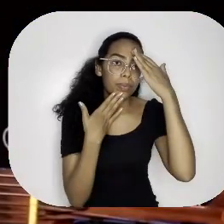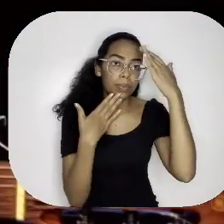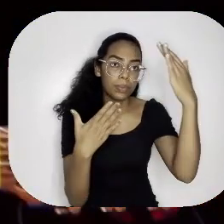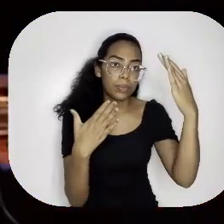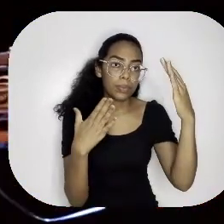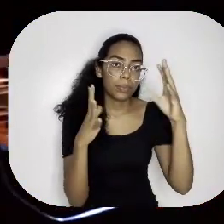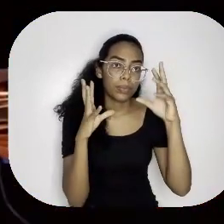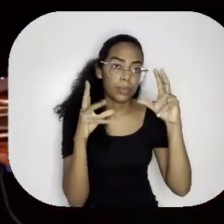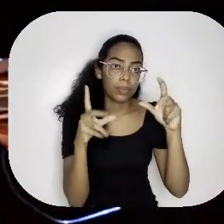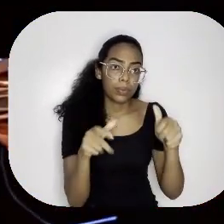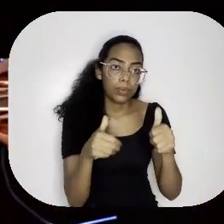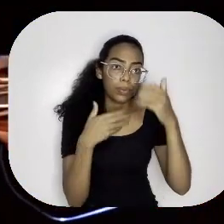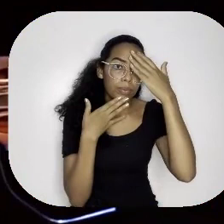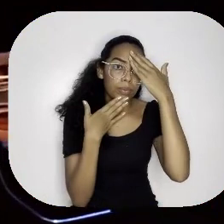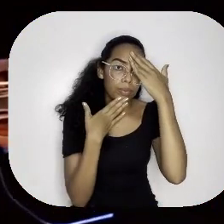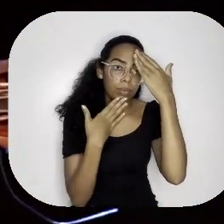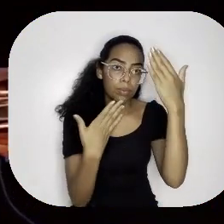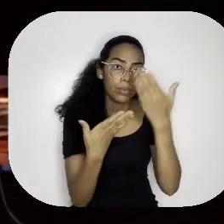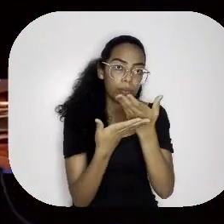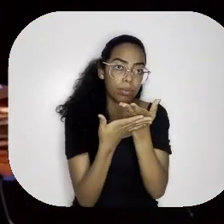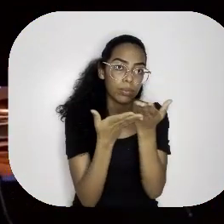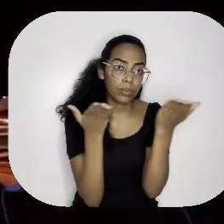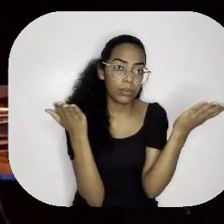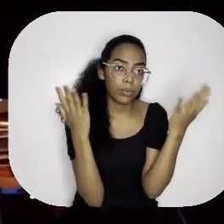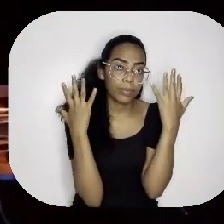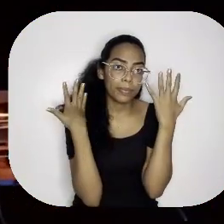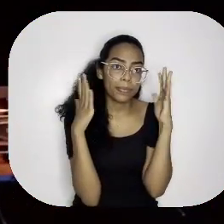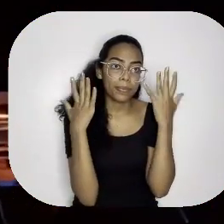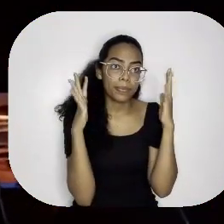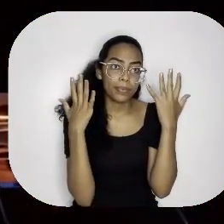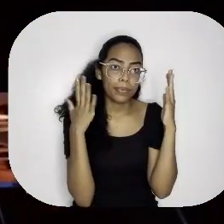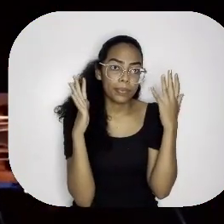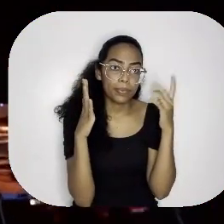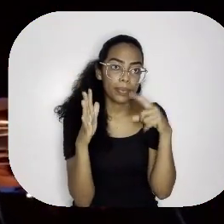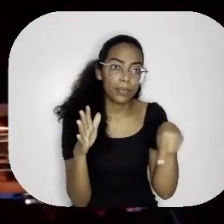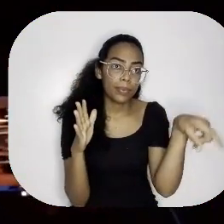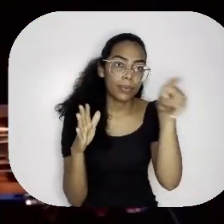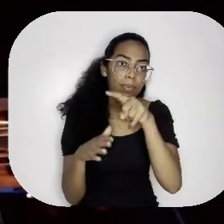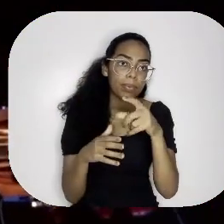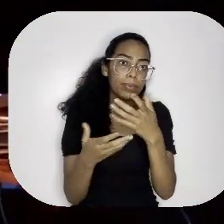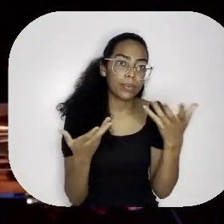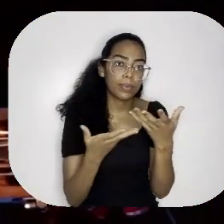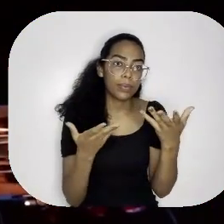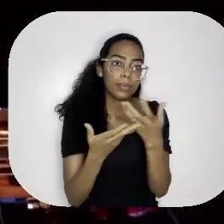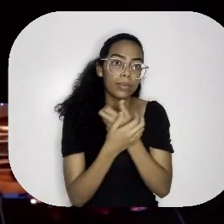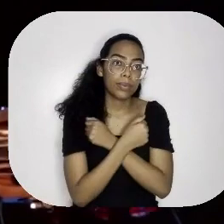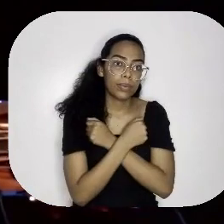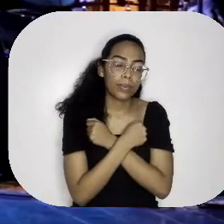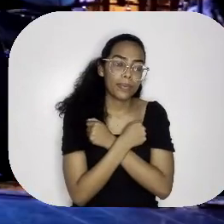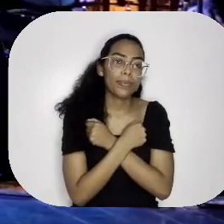Obrigado, gente. Gratidão plena, de coração. Gratidão, gratidão. Obrigado. Parabéns a vocês por esse, por